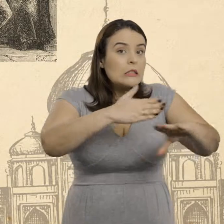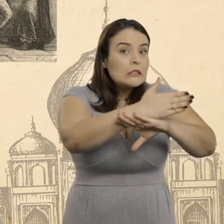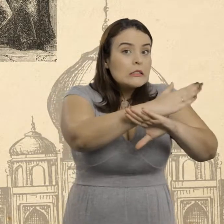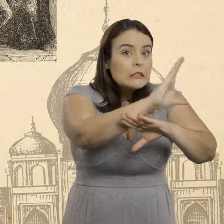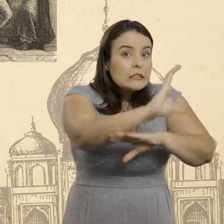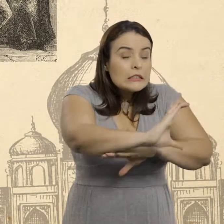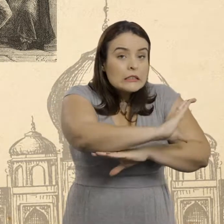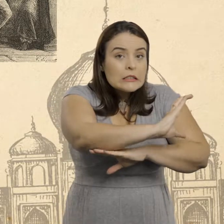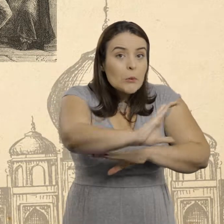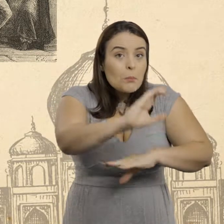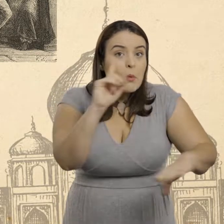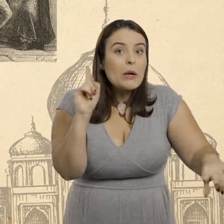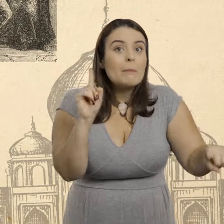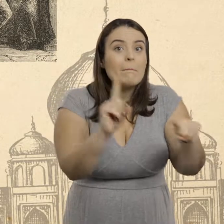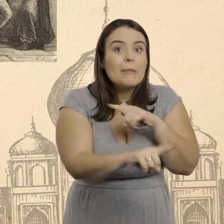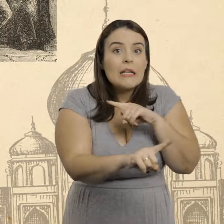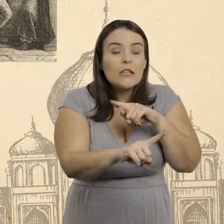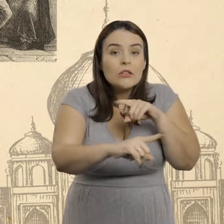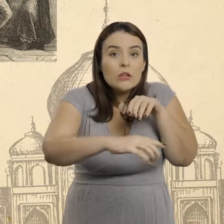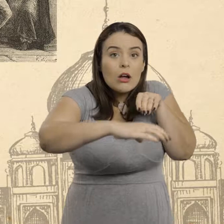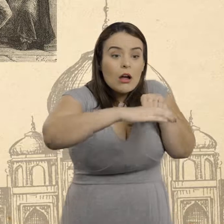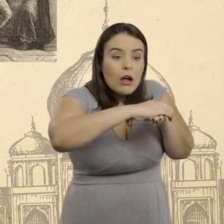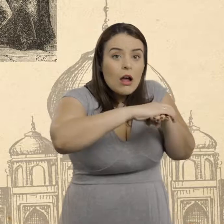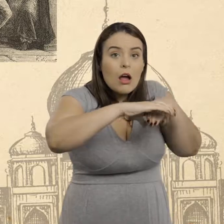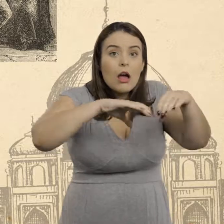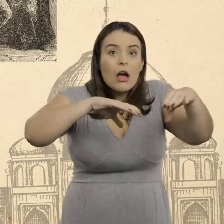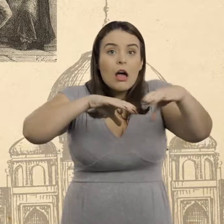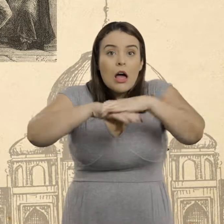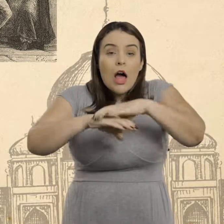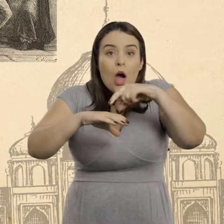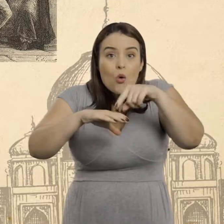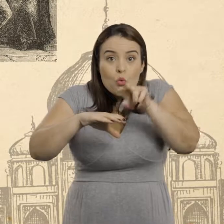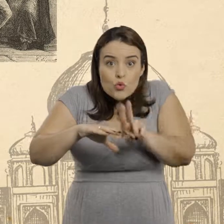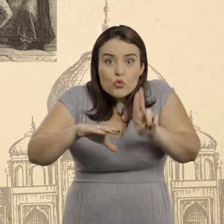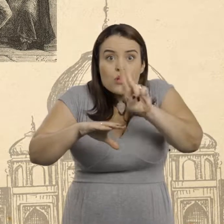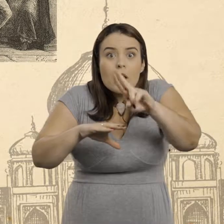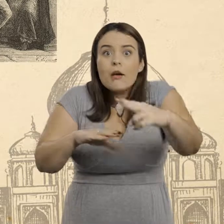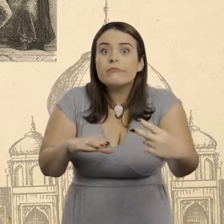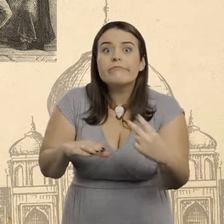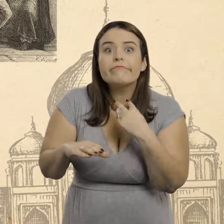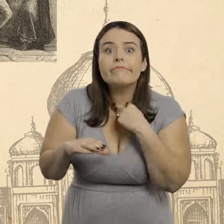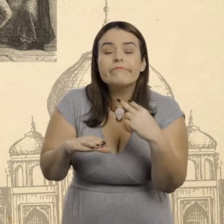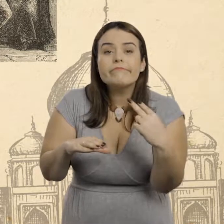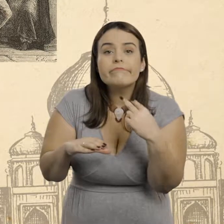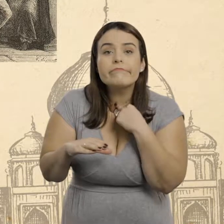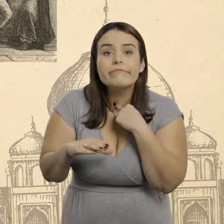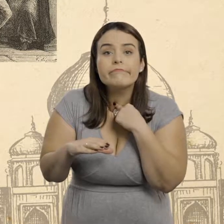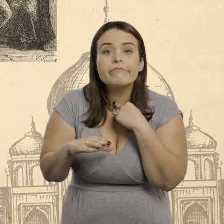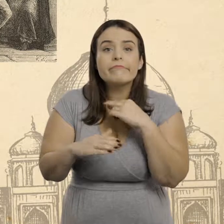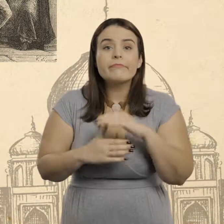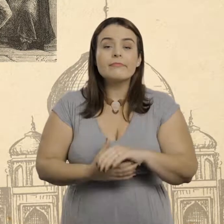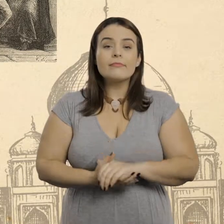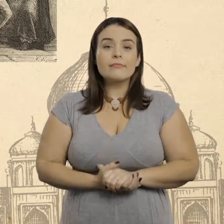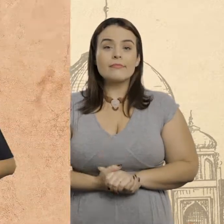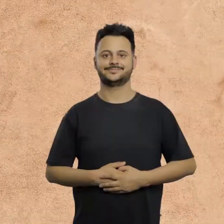era proibida para cristãos. Ele também não sabia que era preciso tirar os sapatos para entrar no